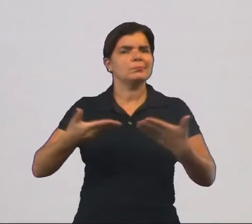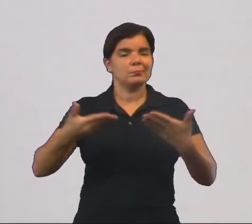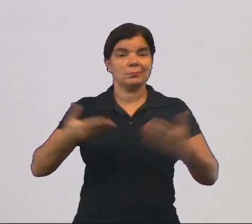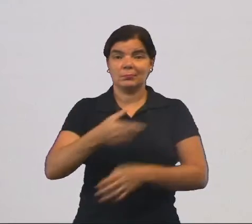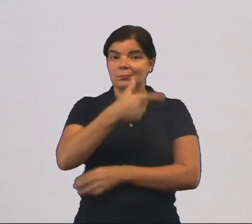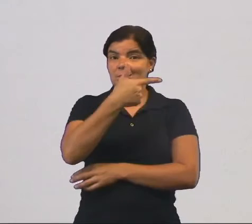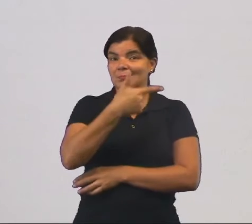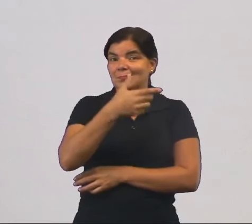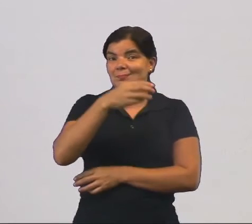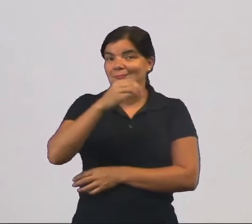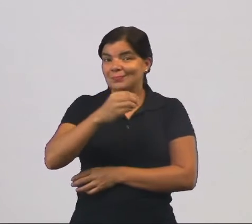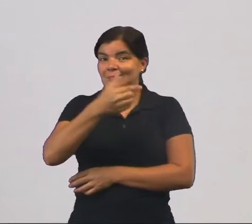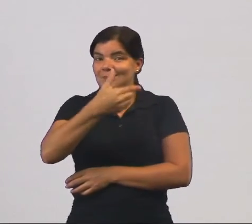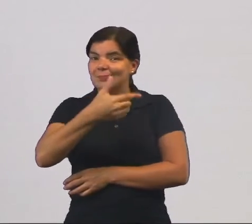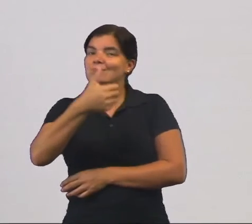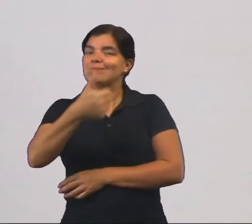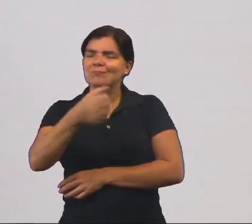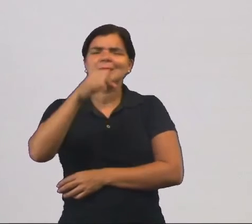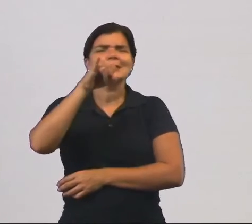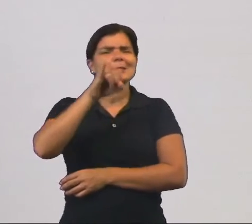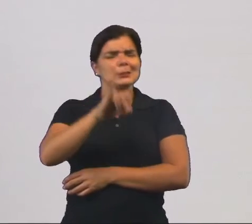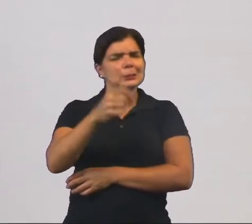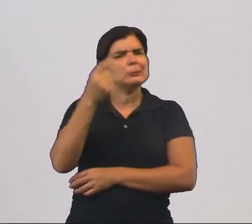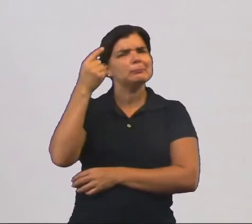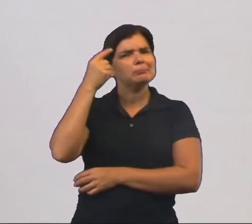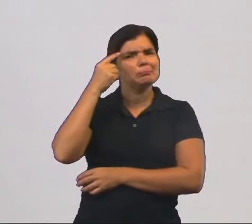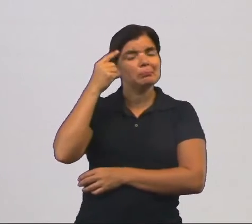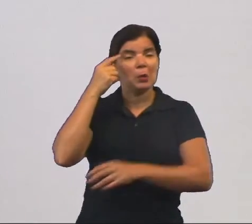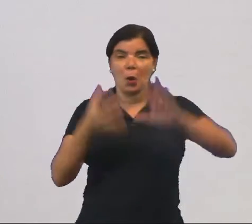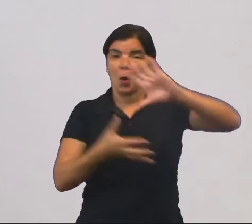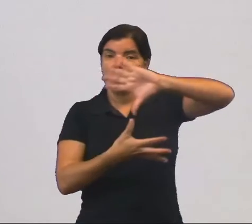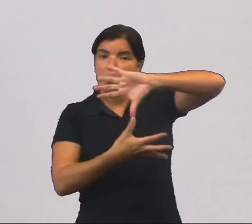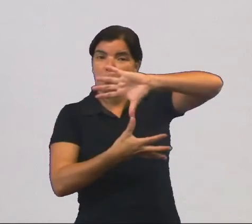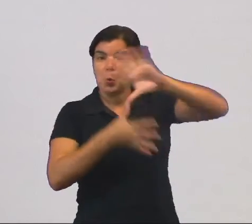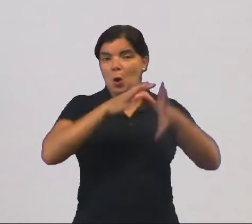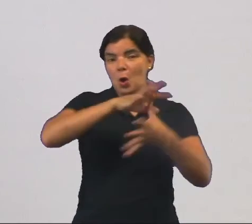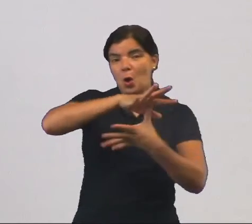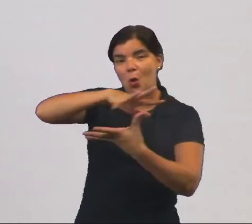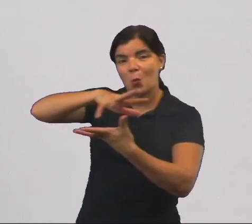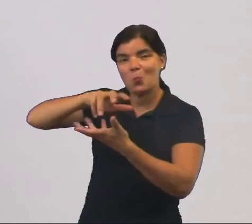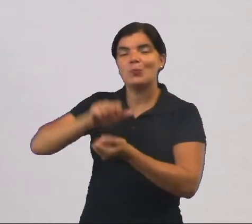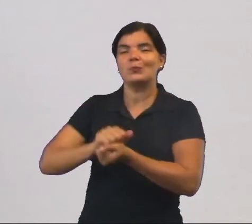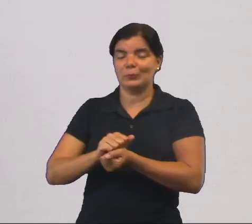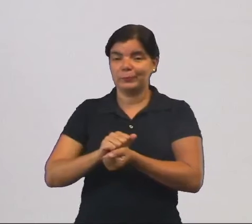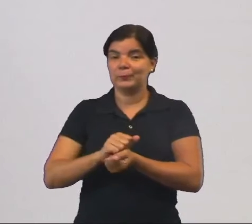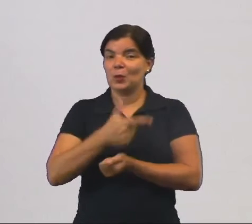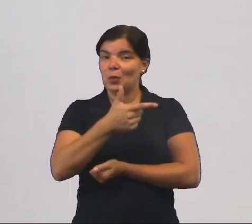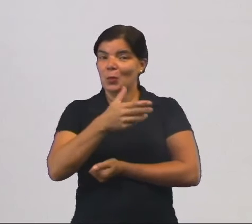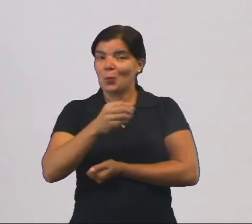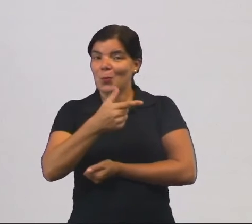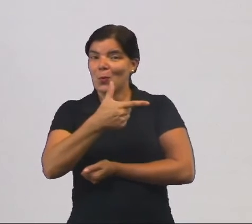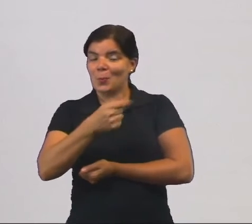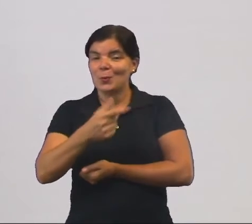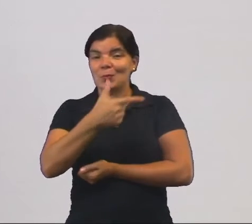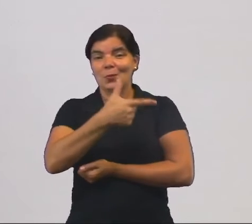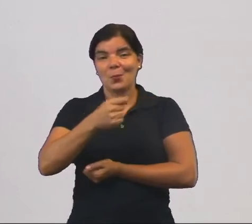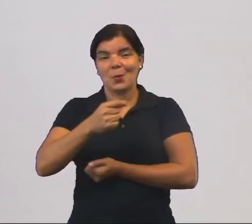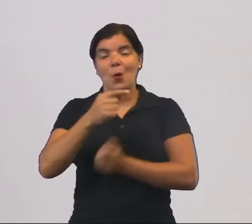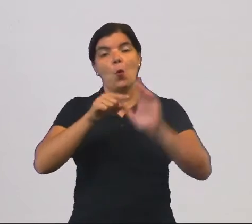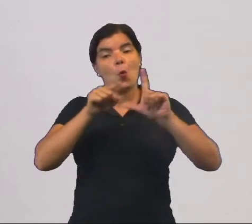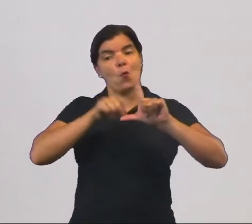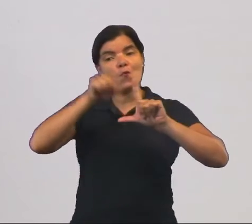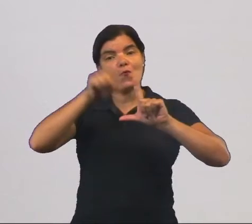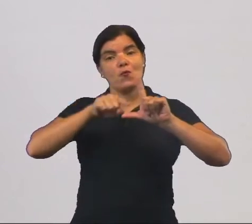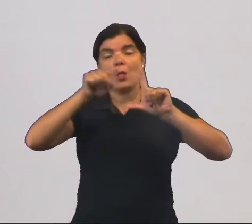em 2021, se a gente levar em consideração a pandemia 2020, 2021, como esse gráfico